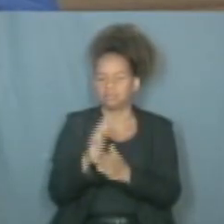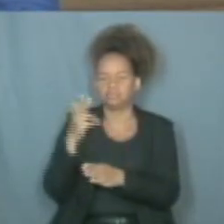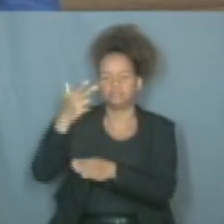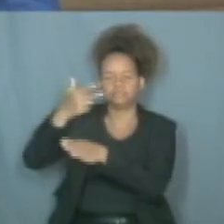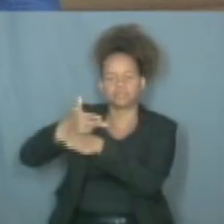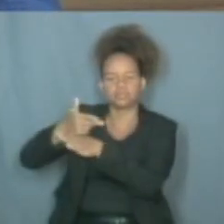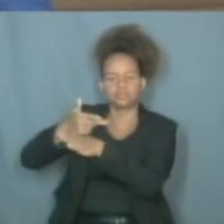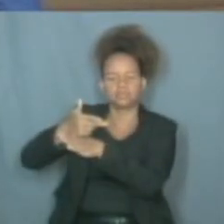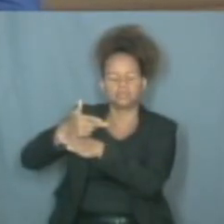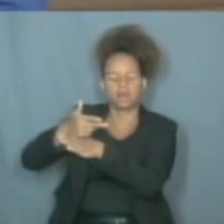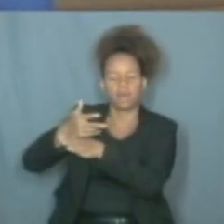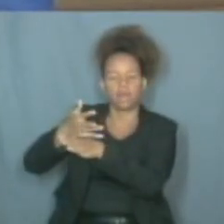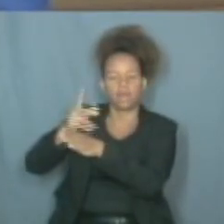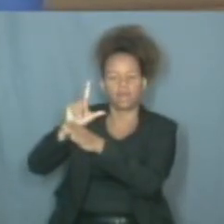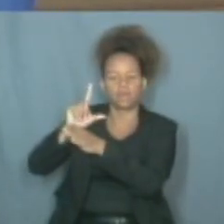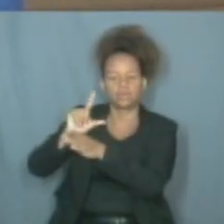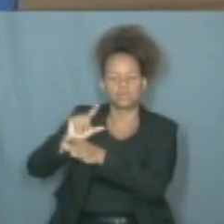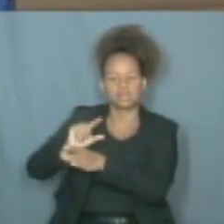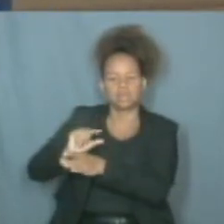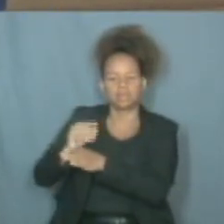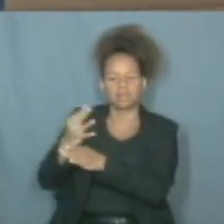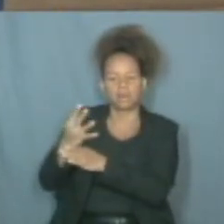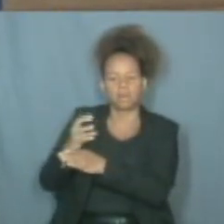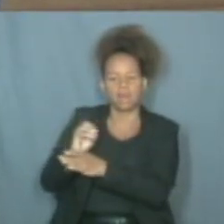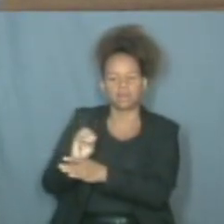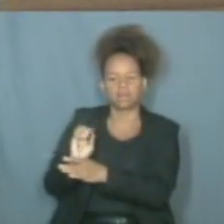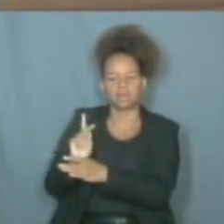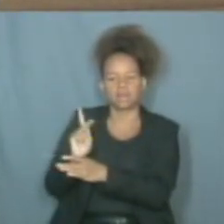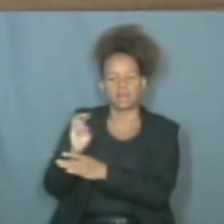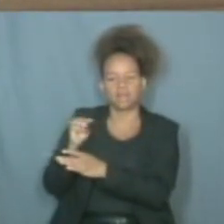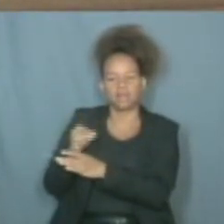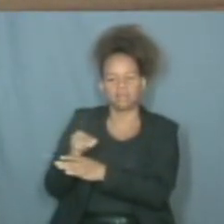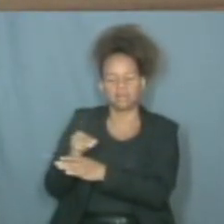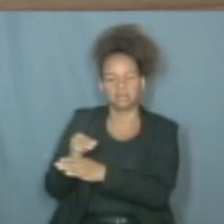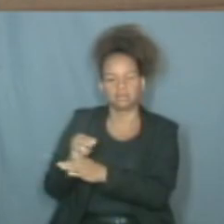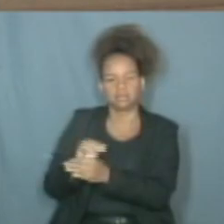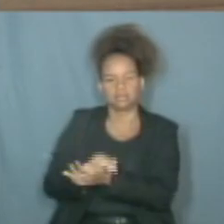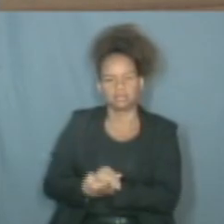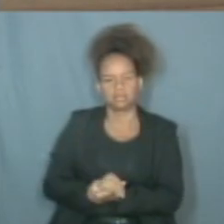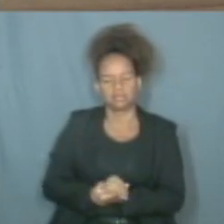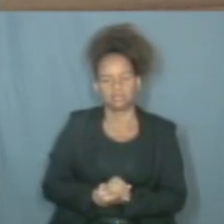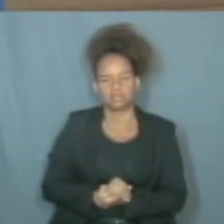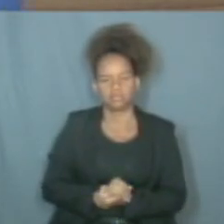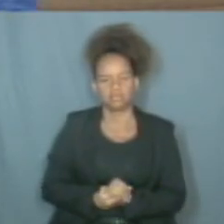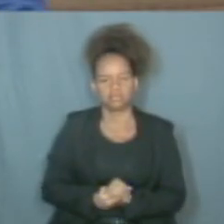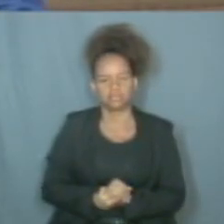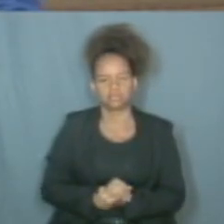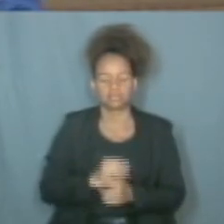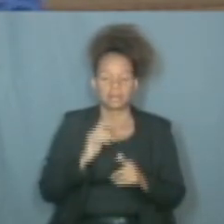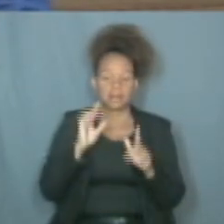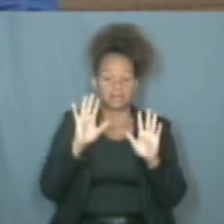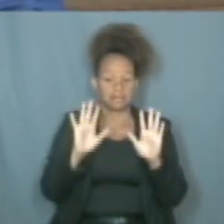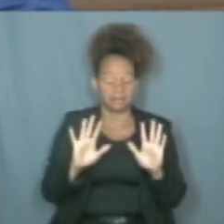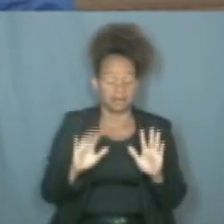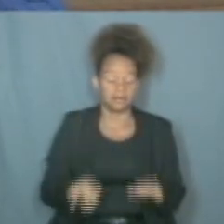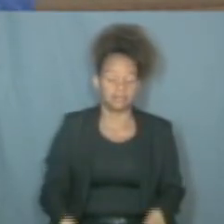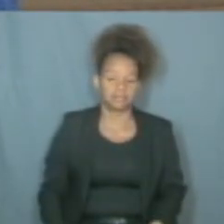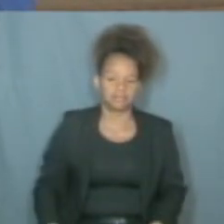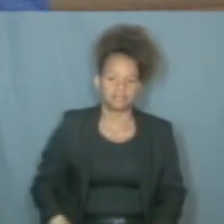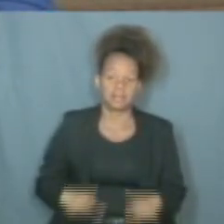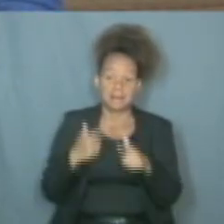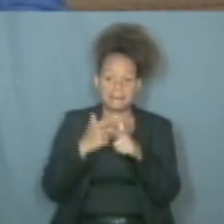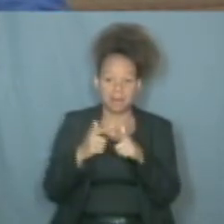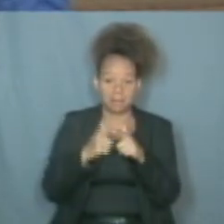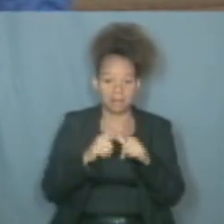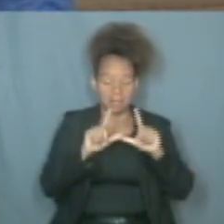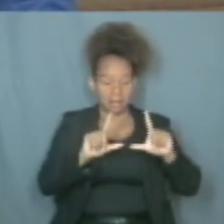naquele local, reduzindo para 40 km por hora. Só que o problema é o seguinte, a